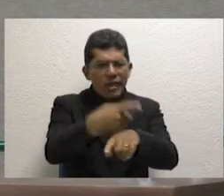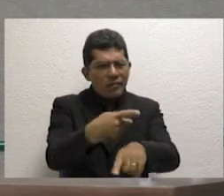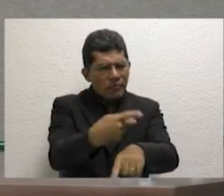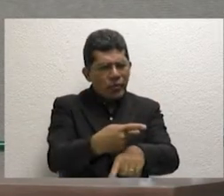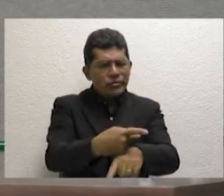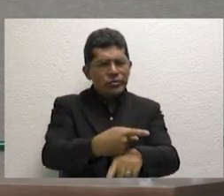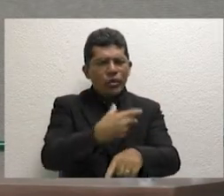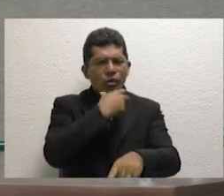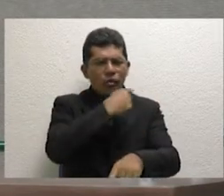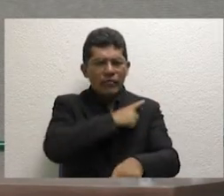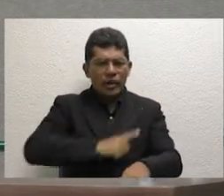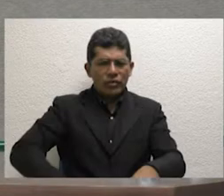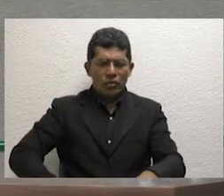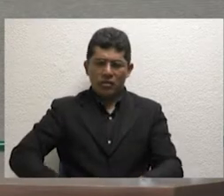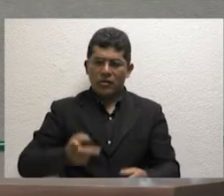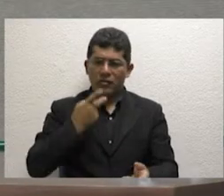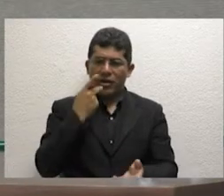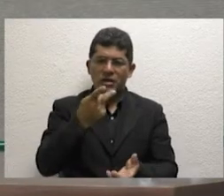dia 10 de abril,